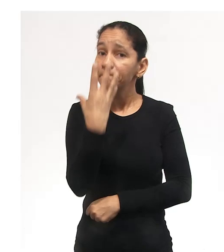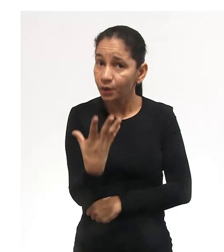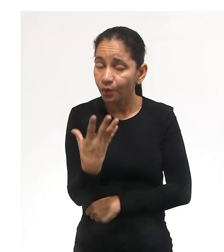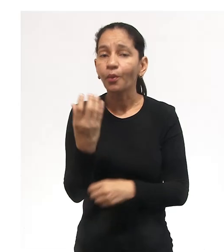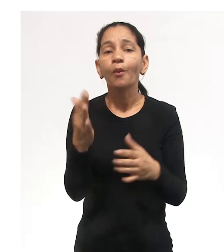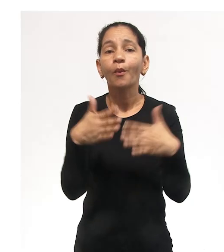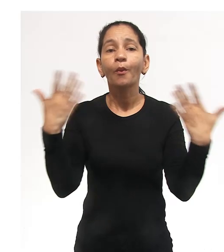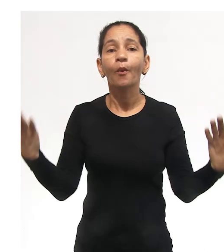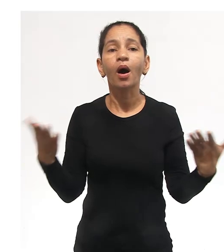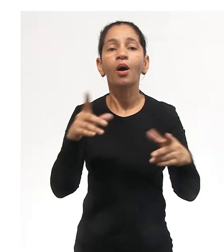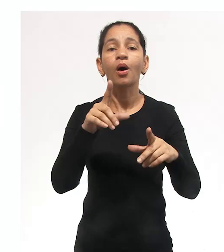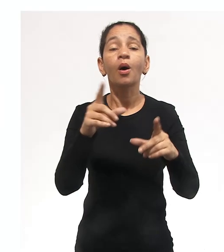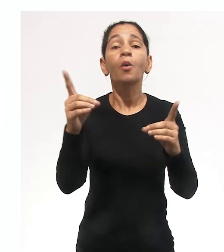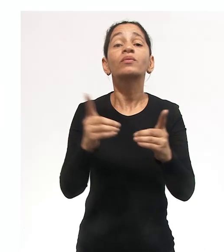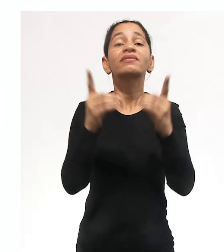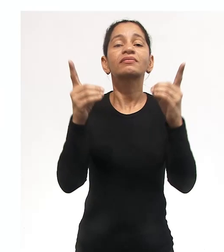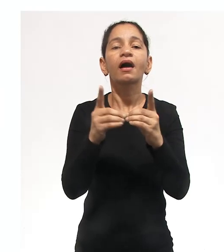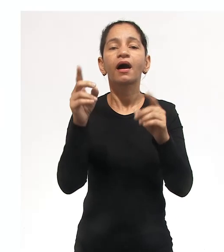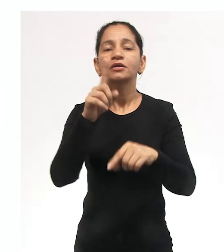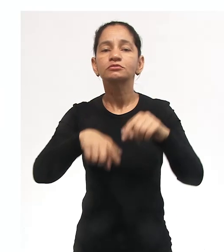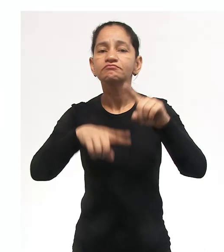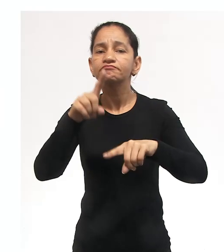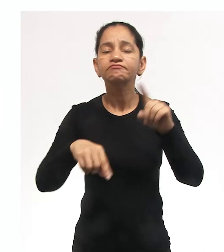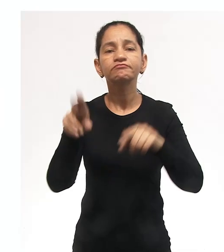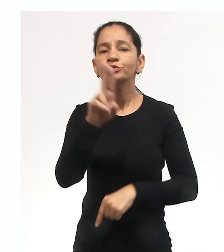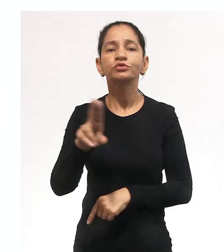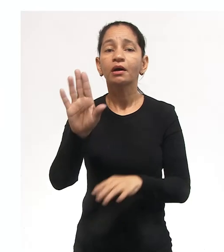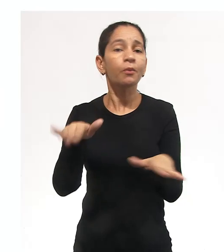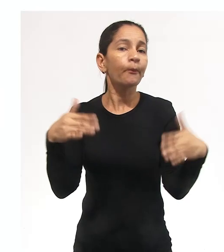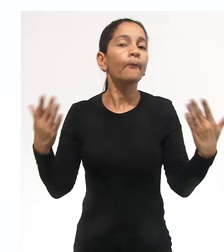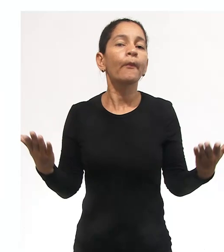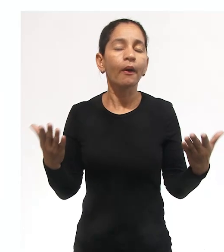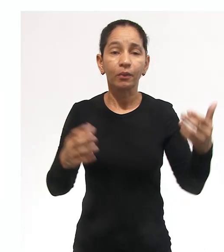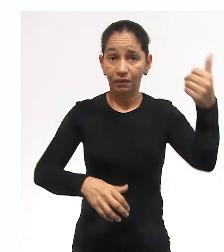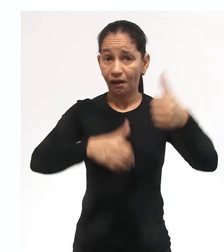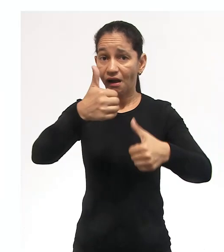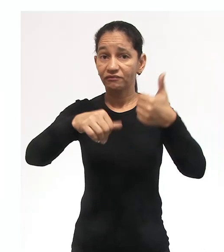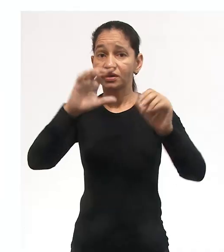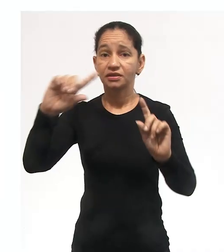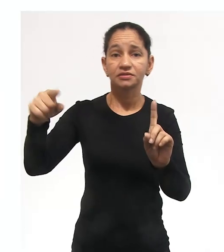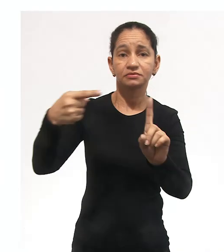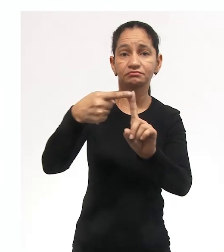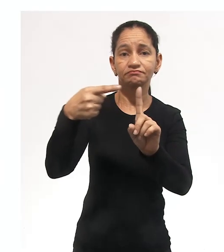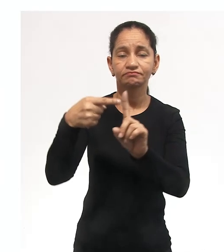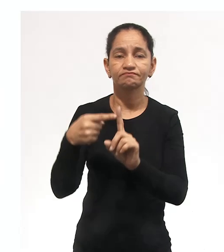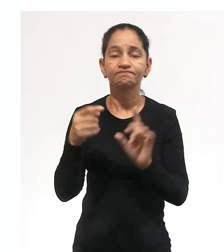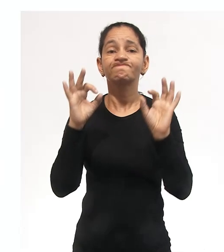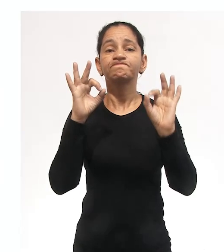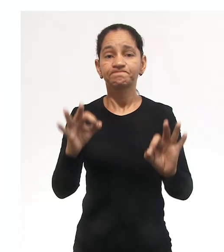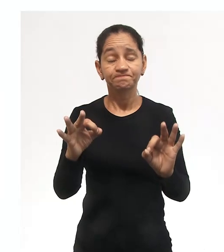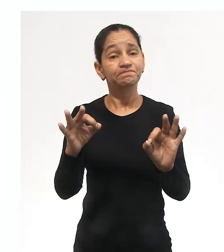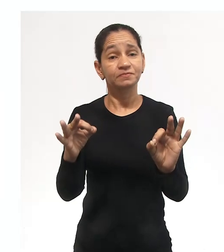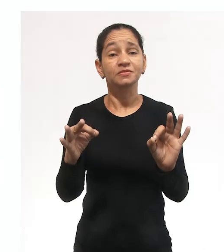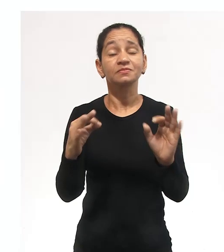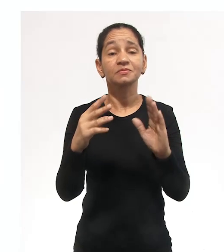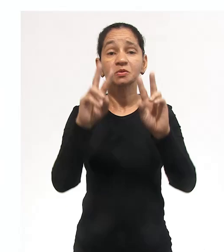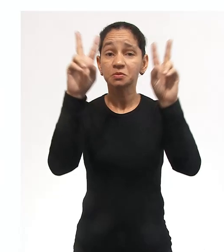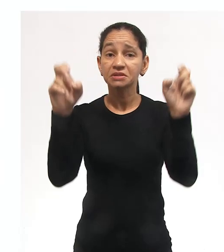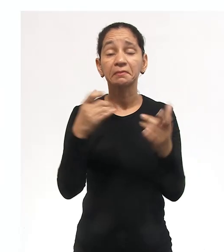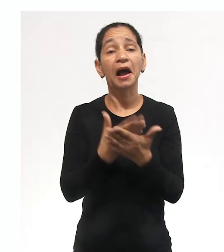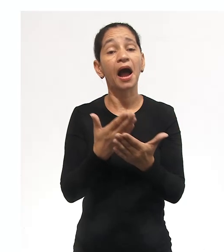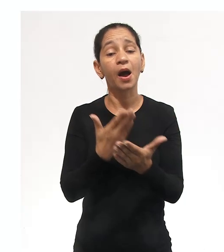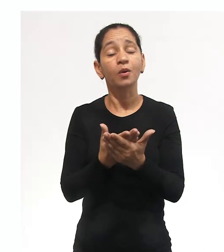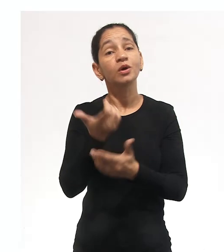estratégias, quais os recursos didáticos e uma avaliação coerente com os objetivos